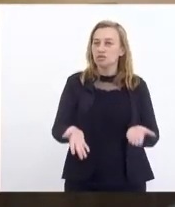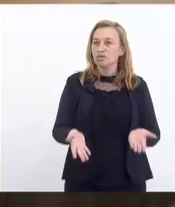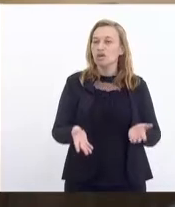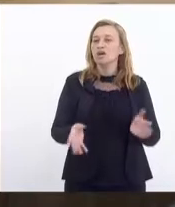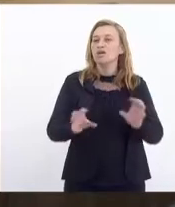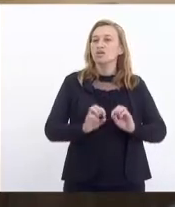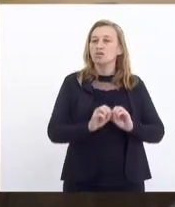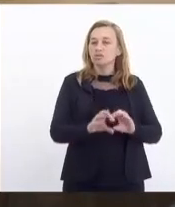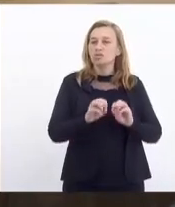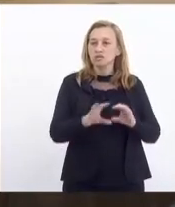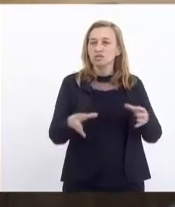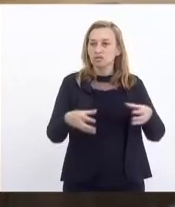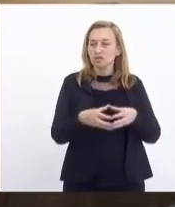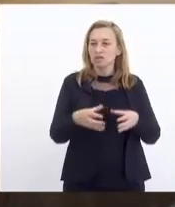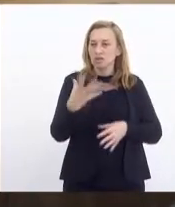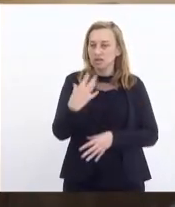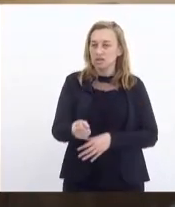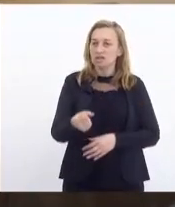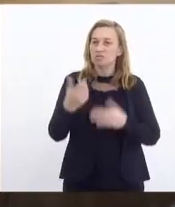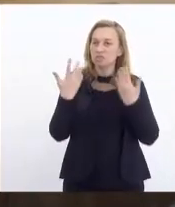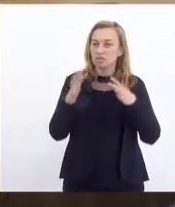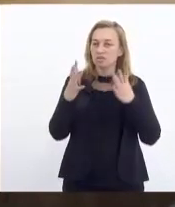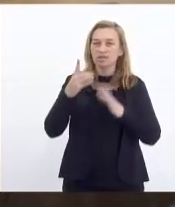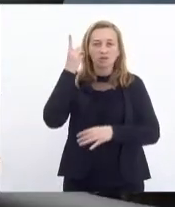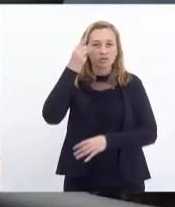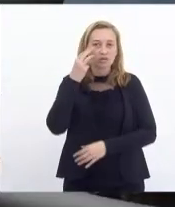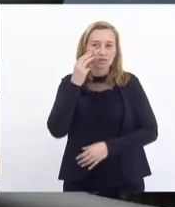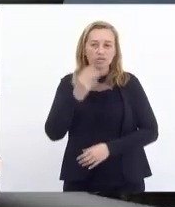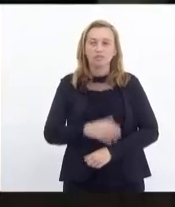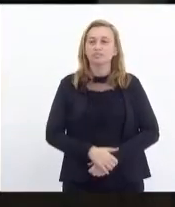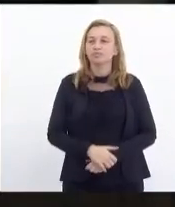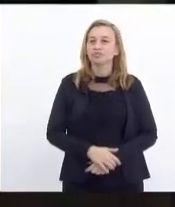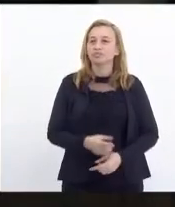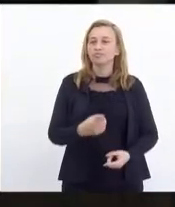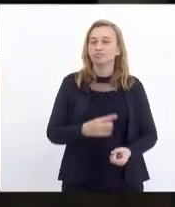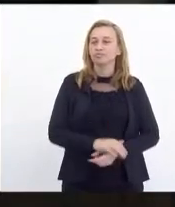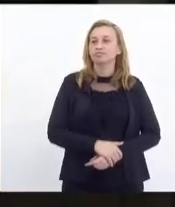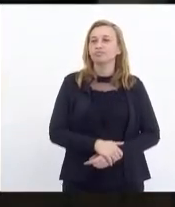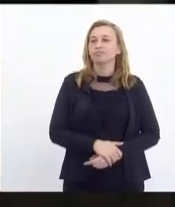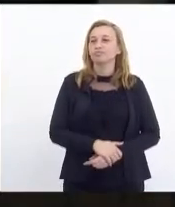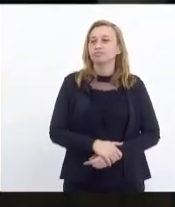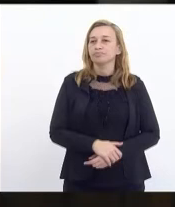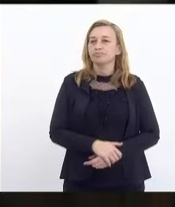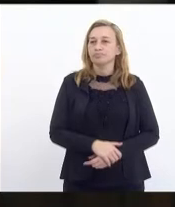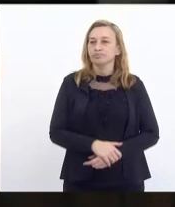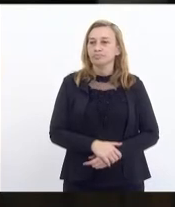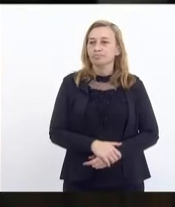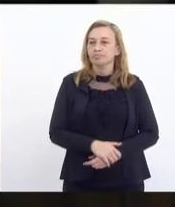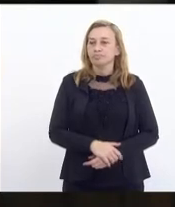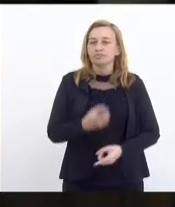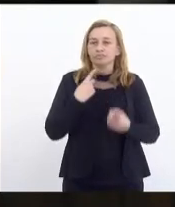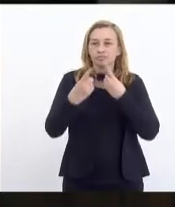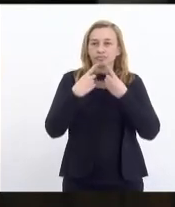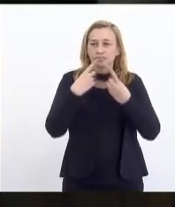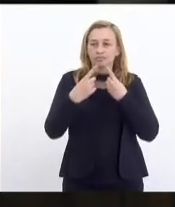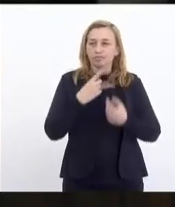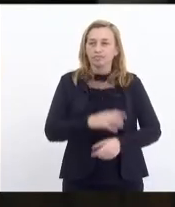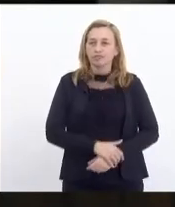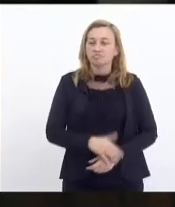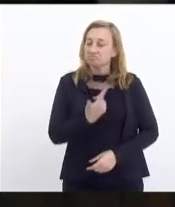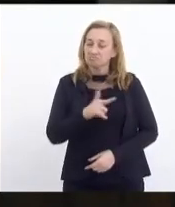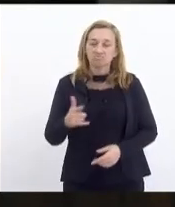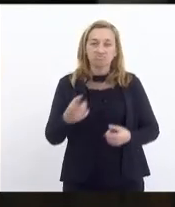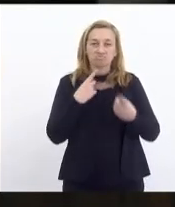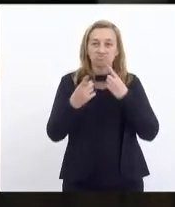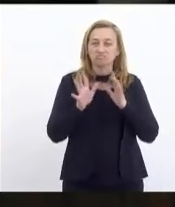Educação é favorável, parabenizando o deputado Valdec Carneiro. Os pareceres emitidos em discussão. Não havendo que